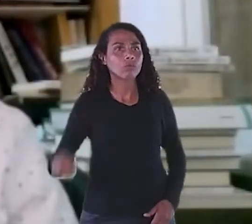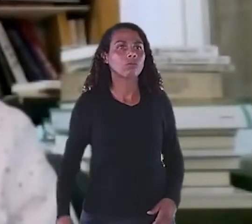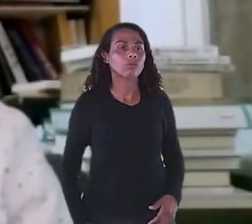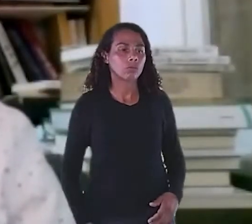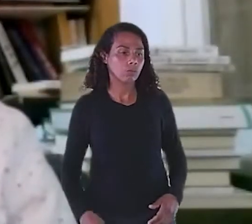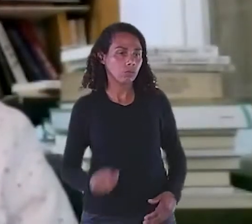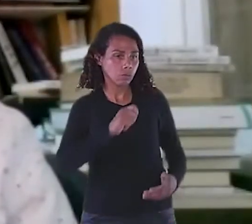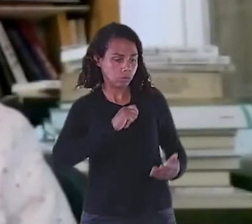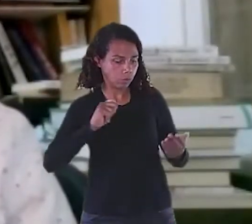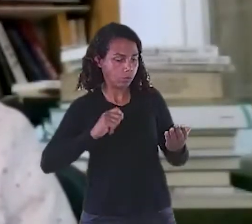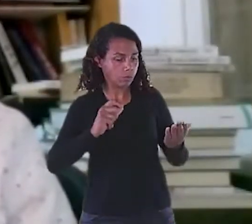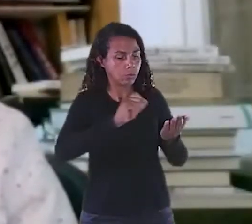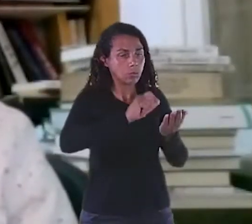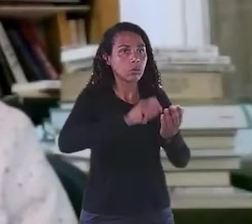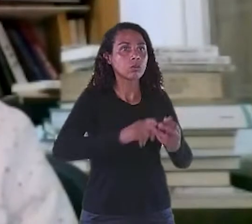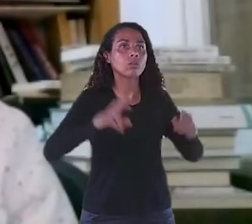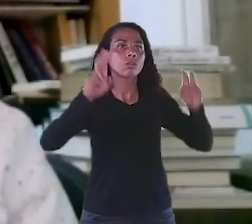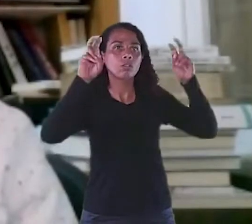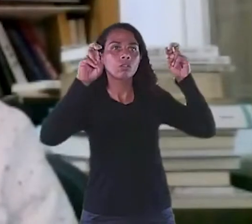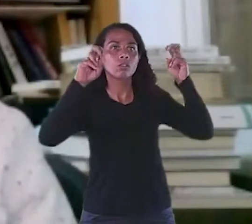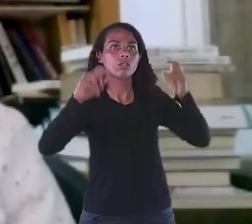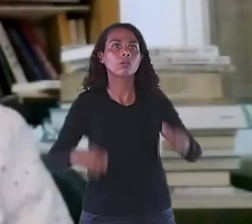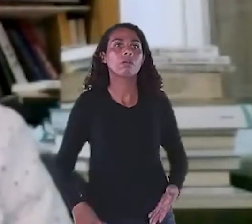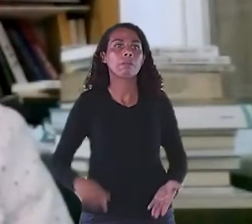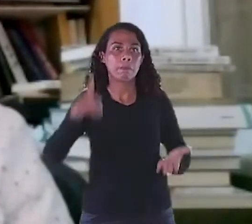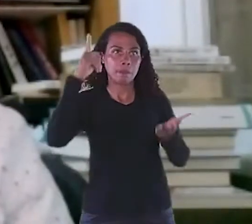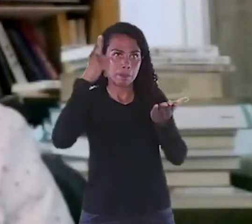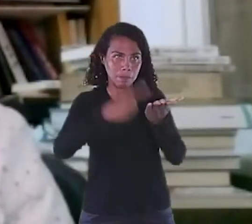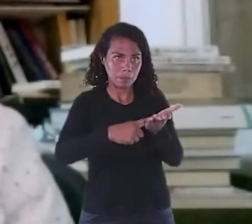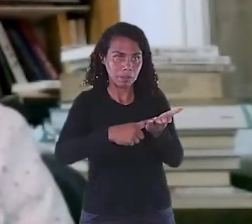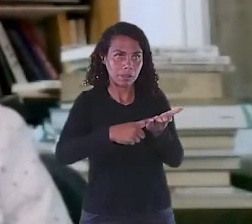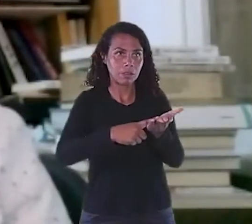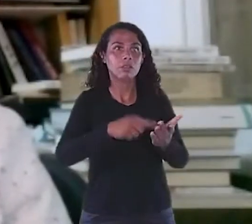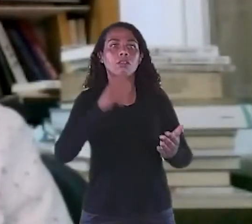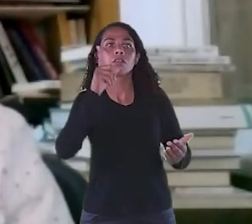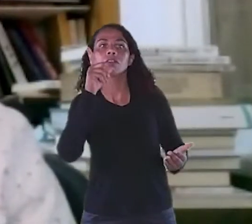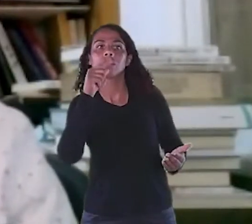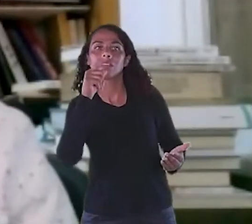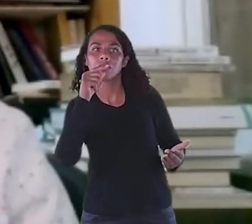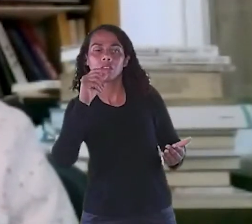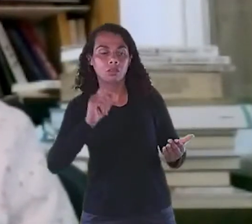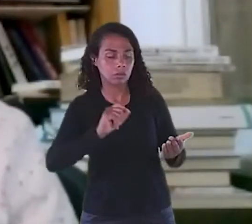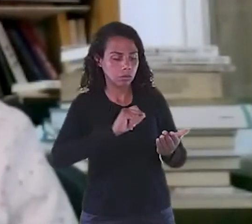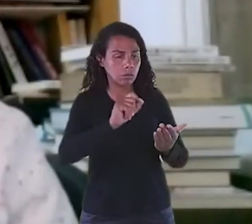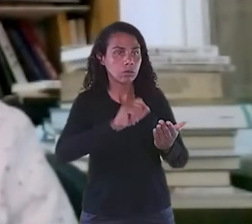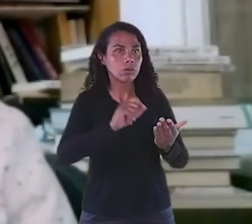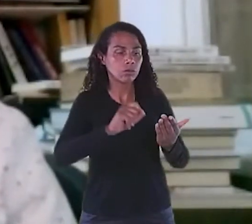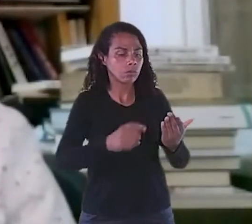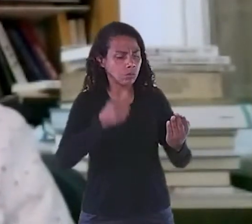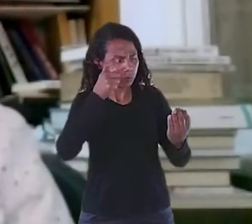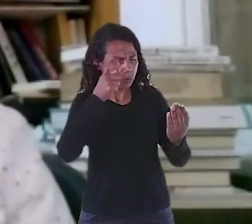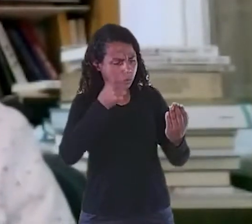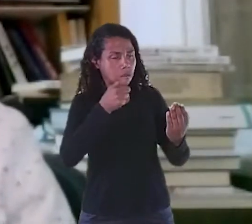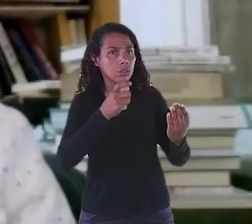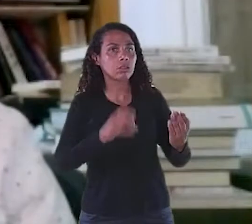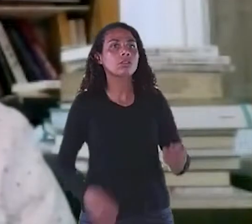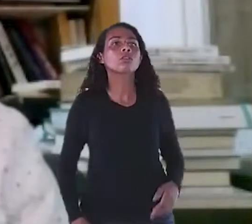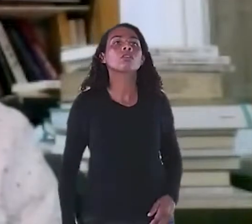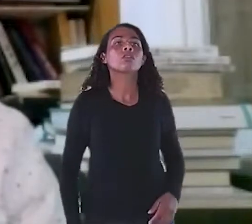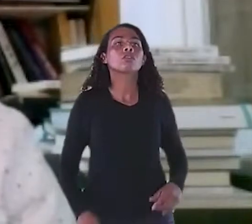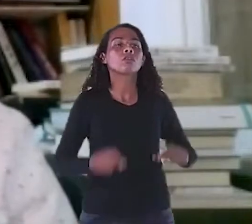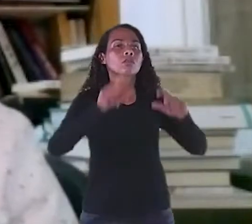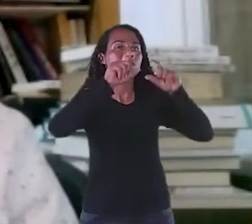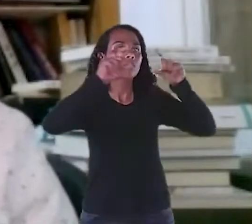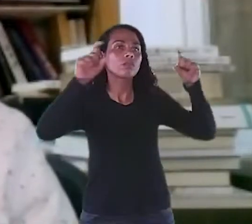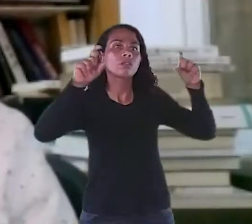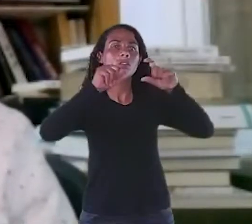chamado Marca d'Água, a certa altura, ele diz o seguinte, que o que torna boa uma